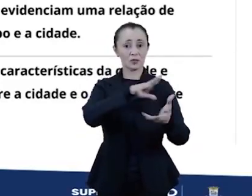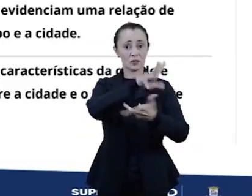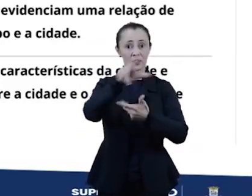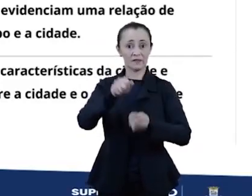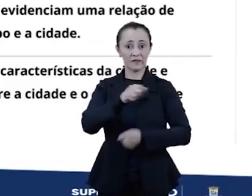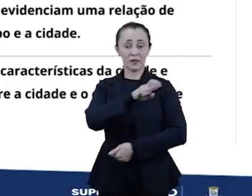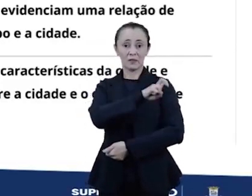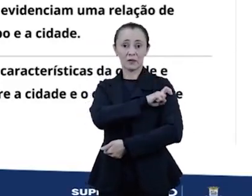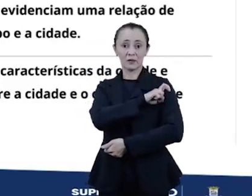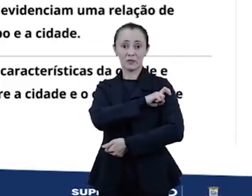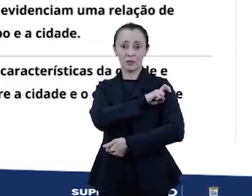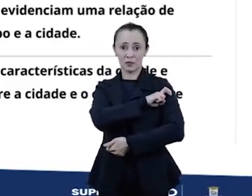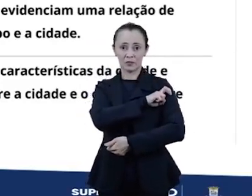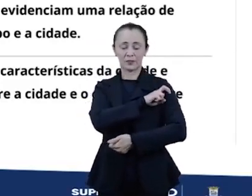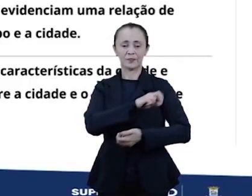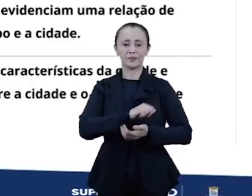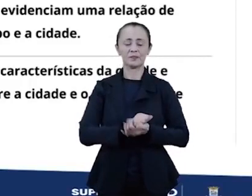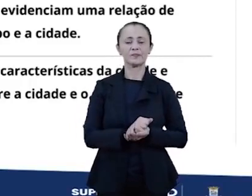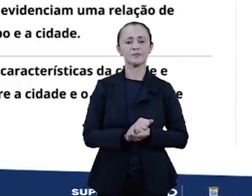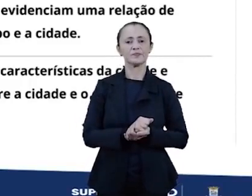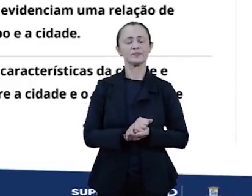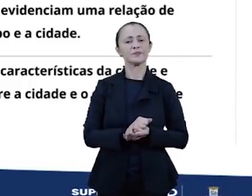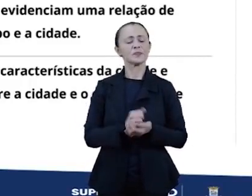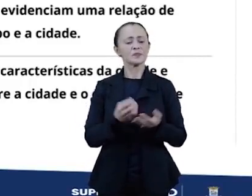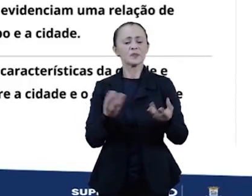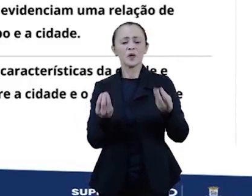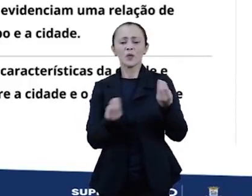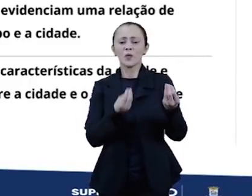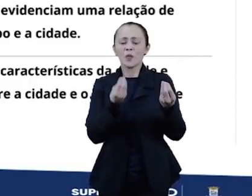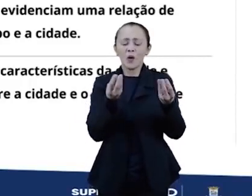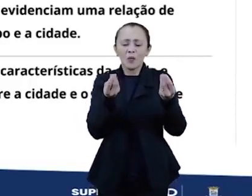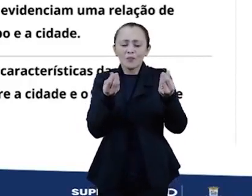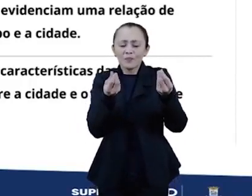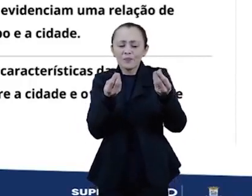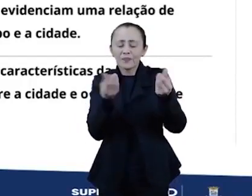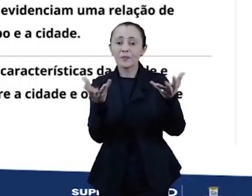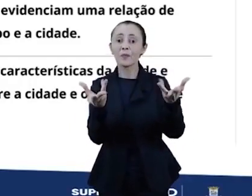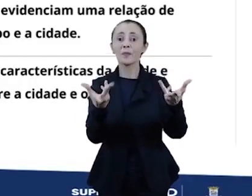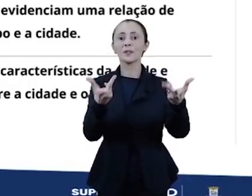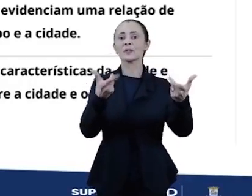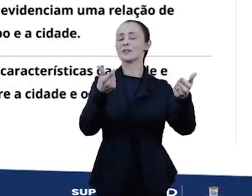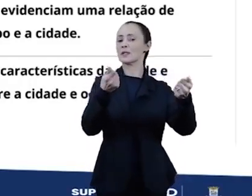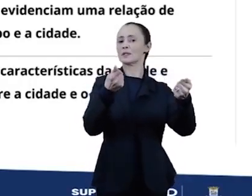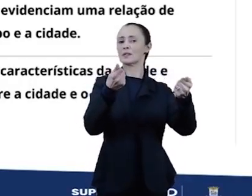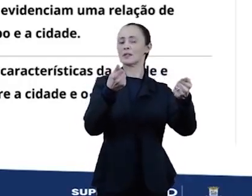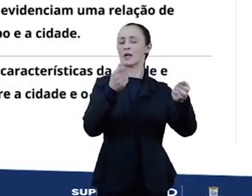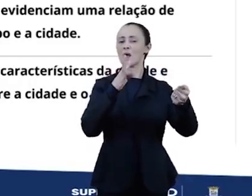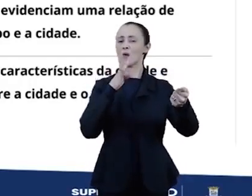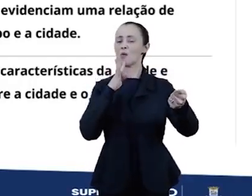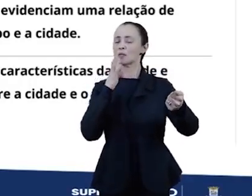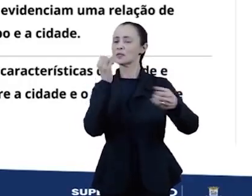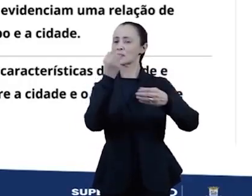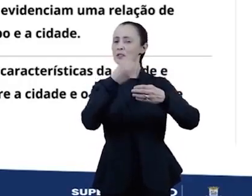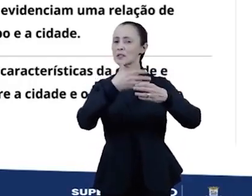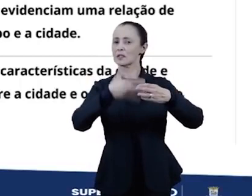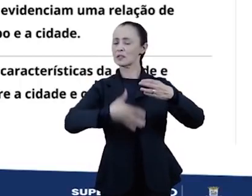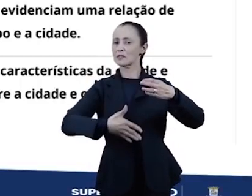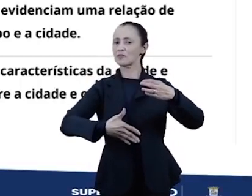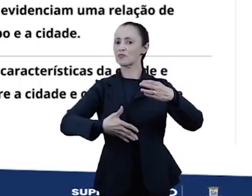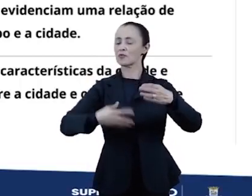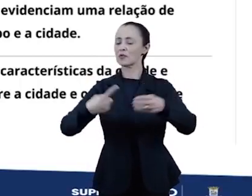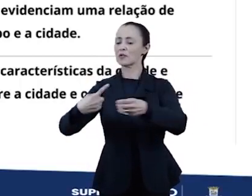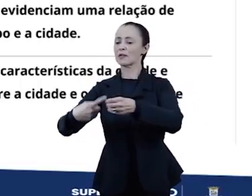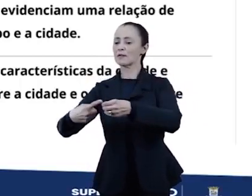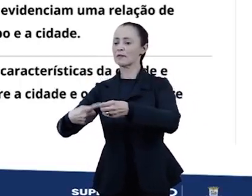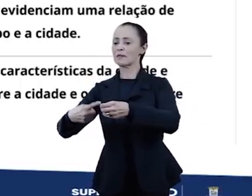fundamental. Qual habilidade nós estamos contemplando aí? Reconhecer as características da cidade